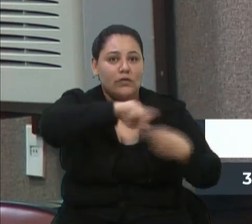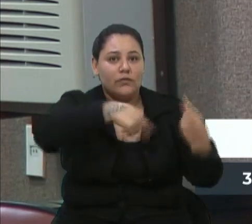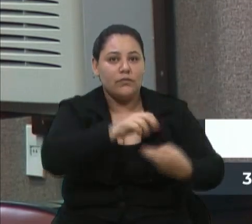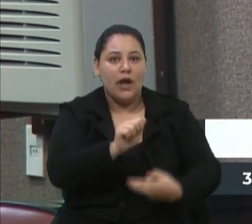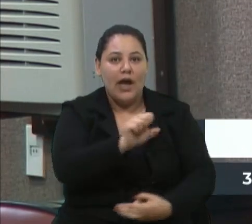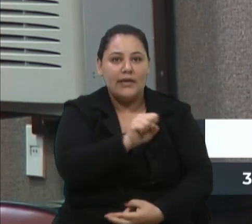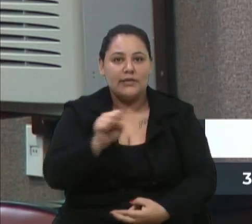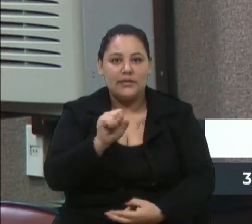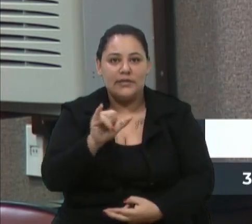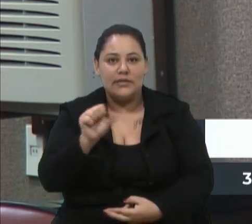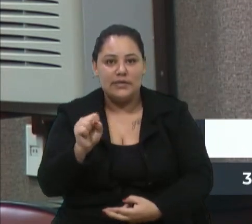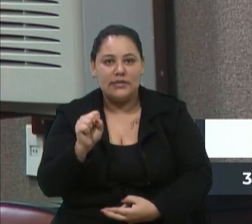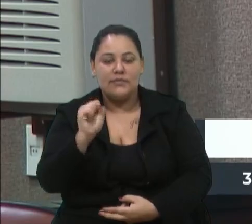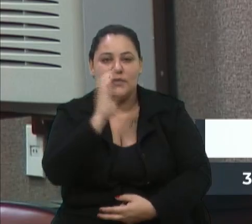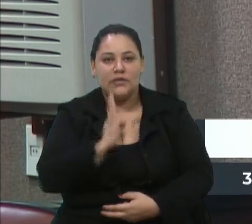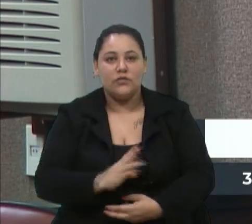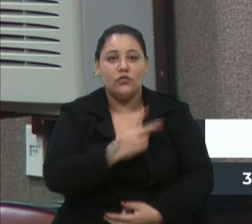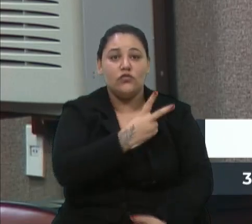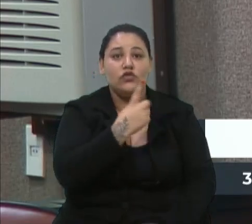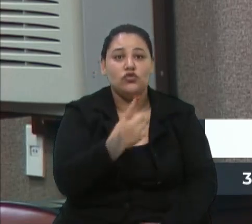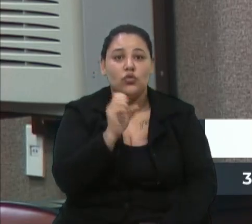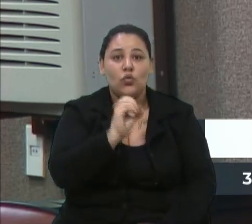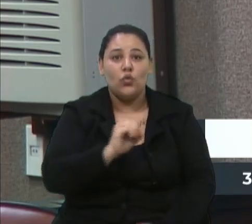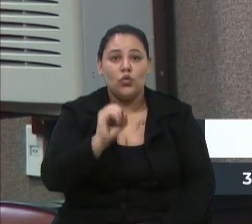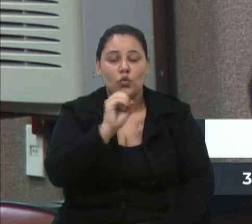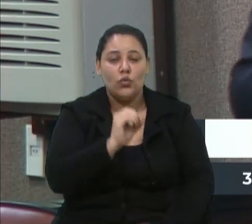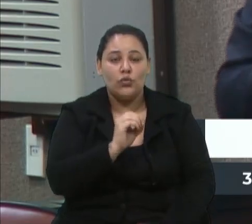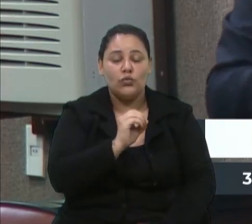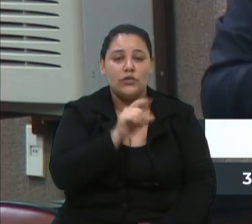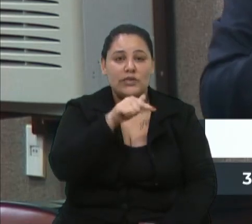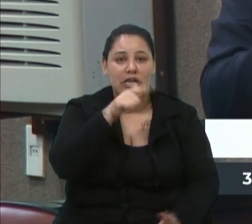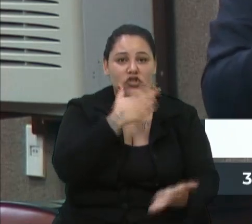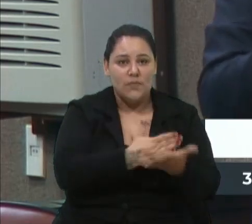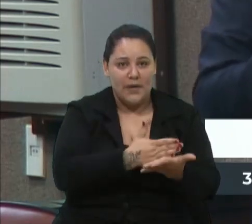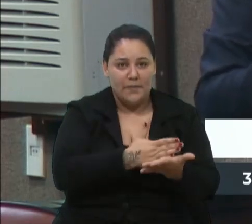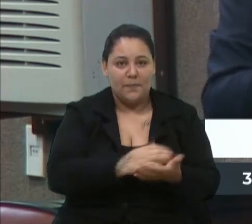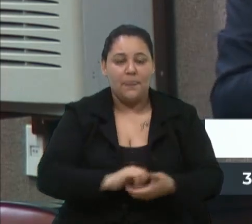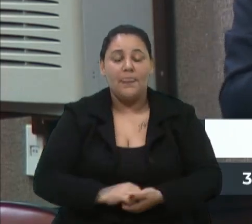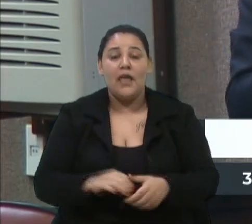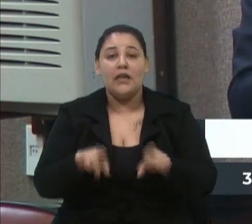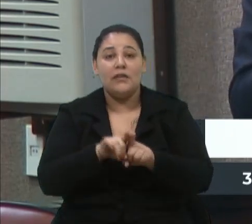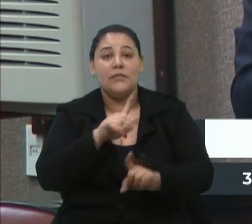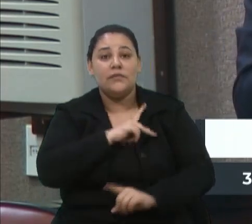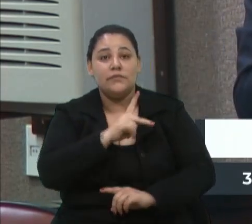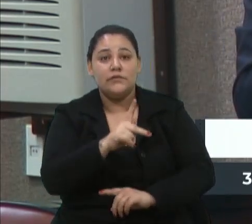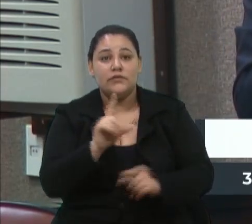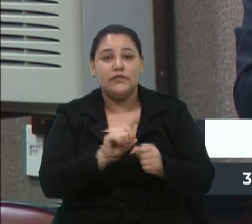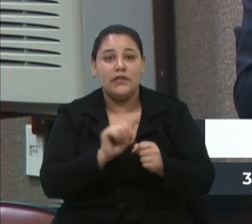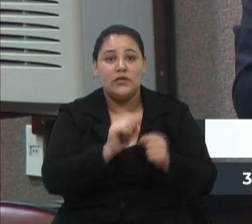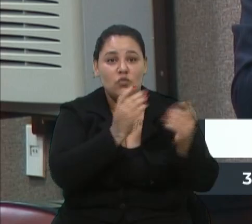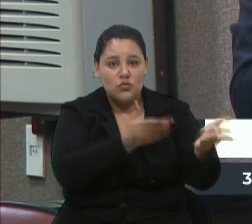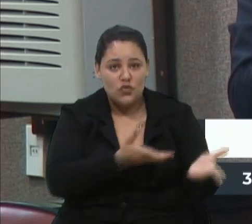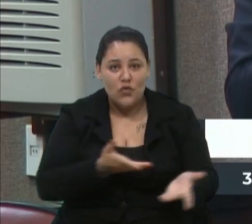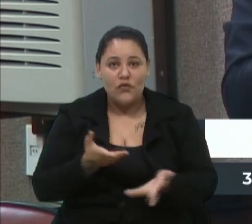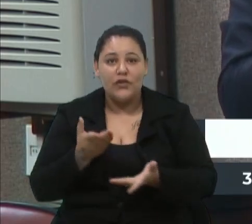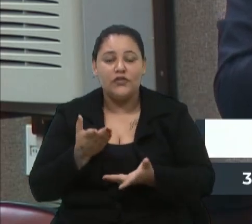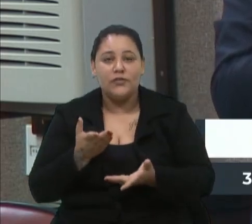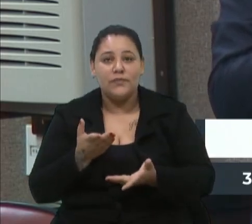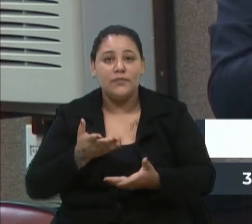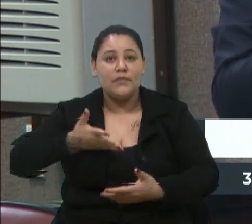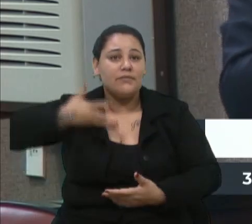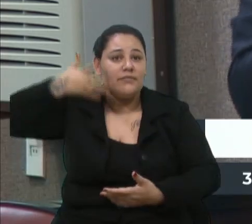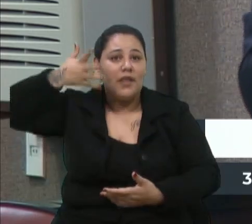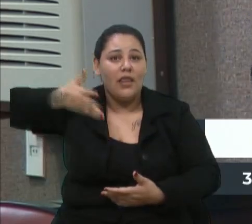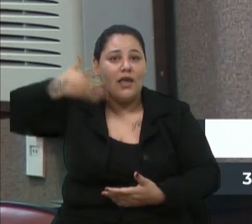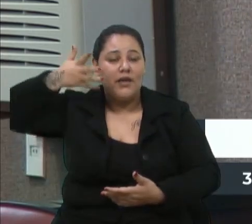Brasil, 21 de outubro, às 19h30. E também, presidente, fazer um convite para a